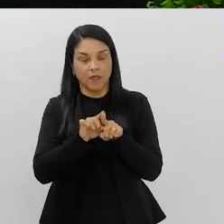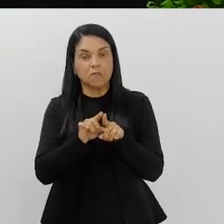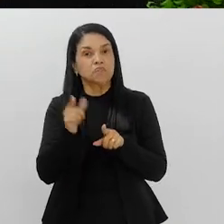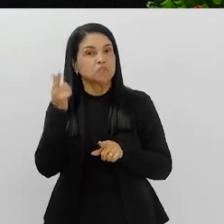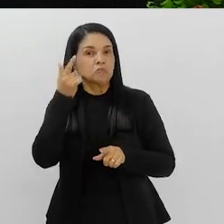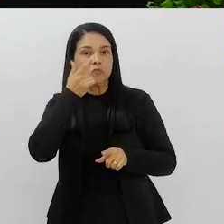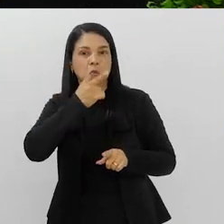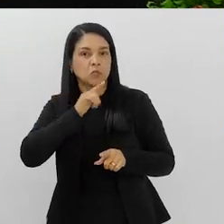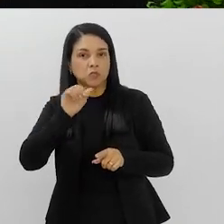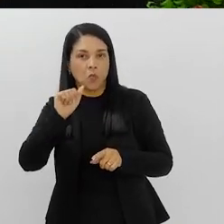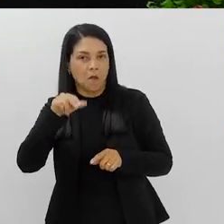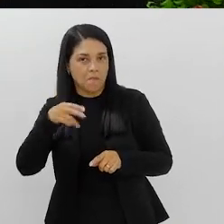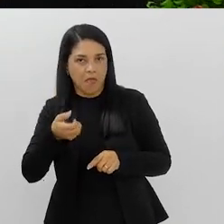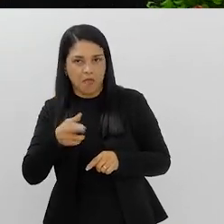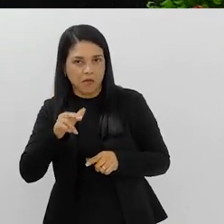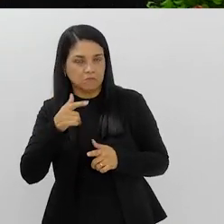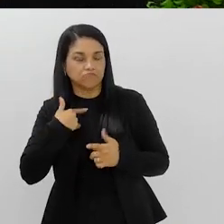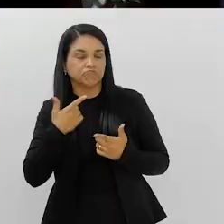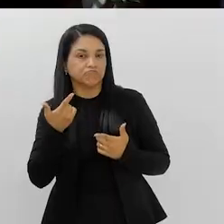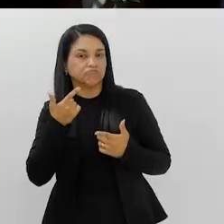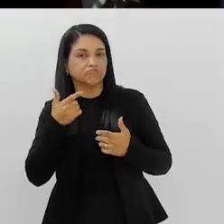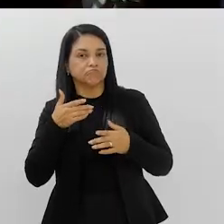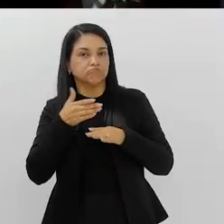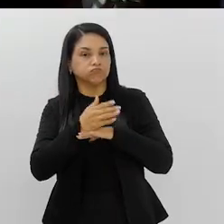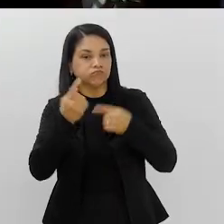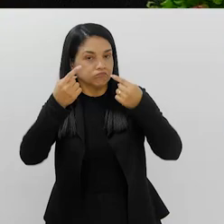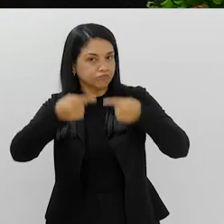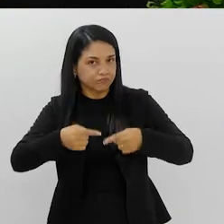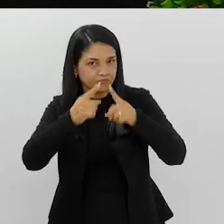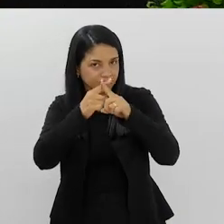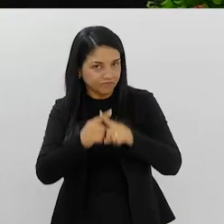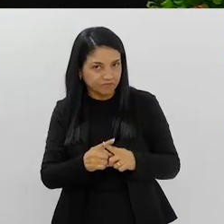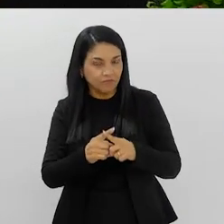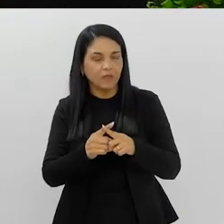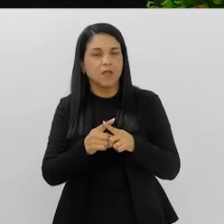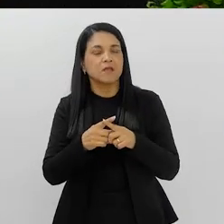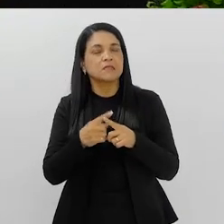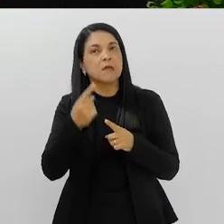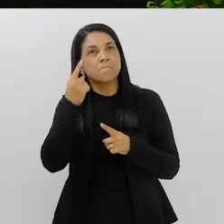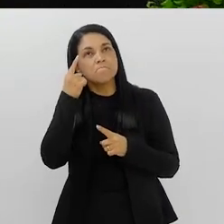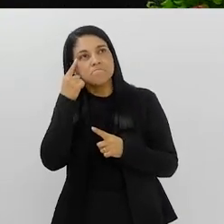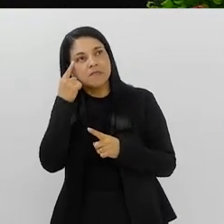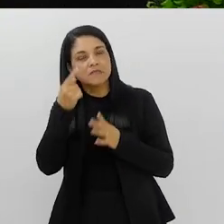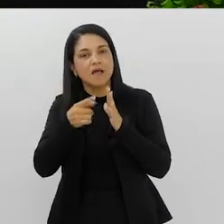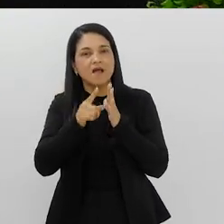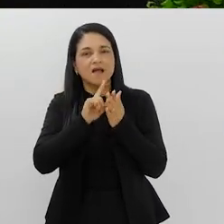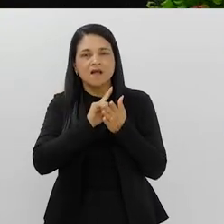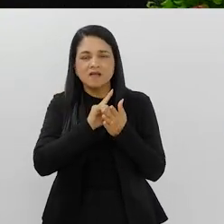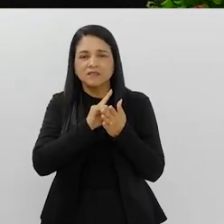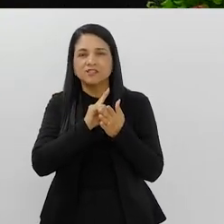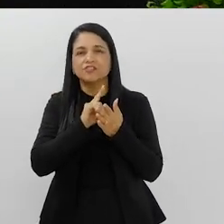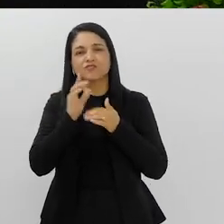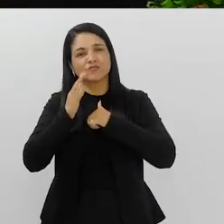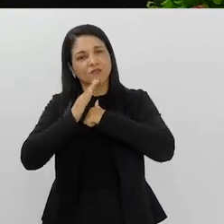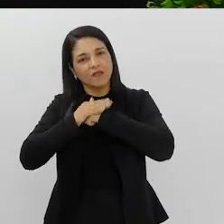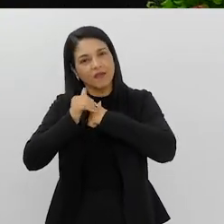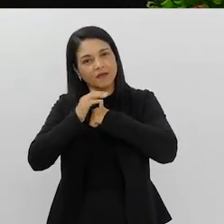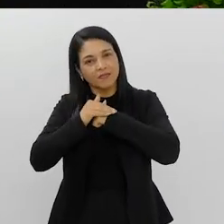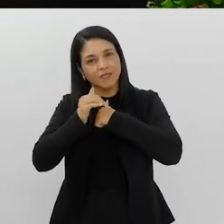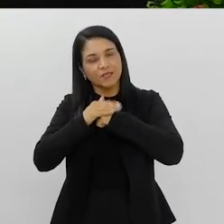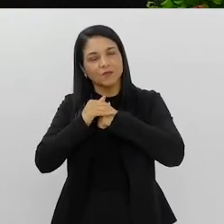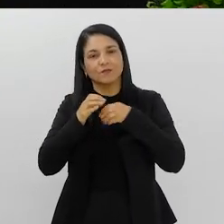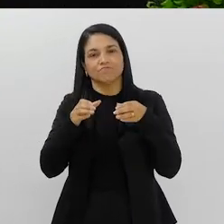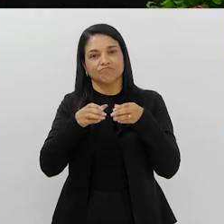Ficou em sexto, campeonato né? e não conseguiu a Pois classificação. é. Então, eu acredito que poderia pensar com mais Eu carinho também nessa acho. Série